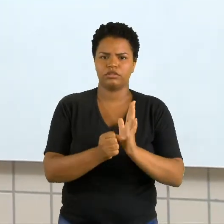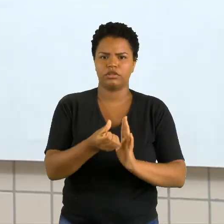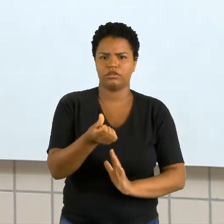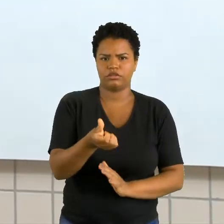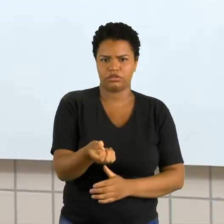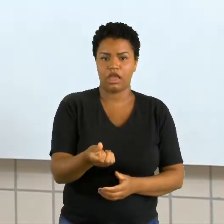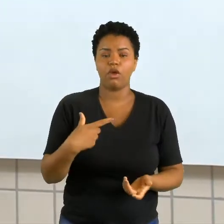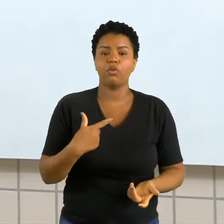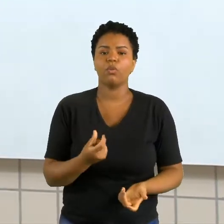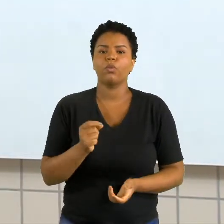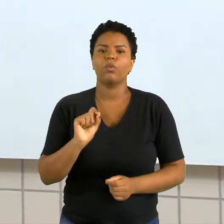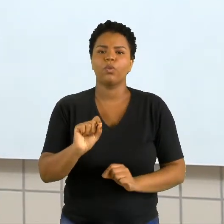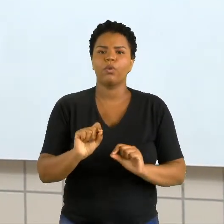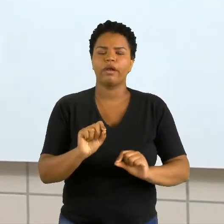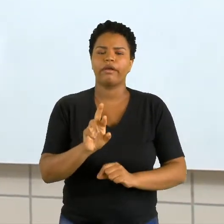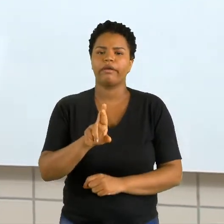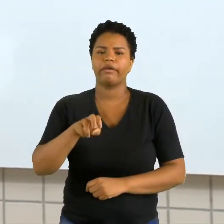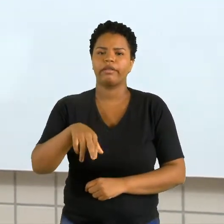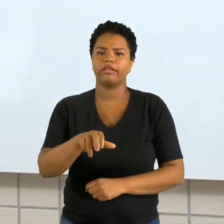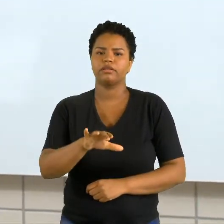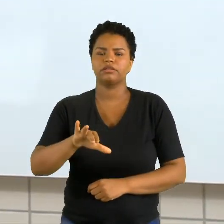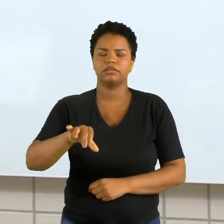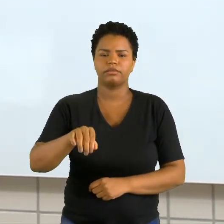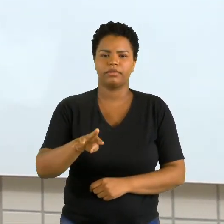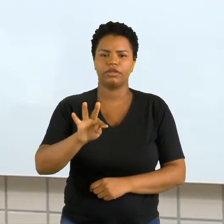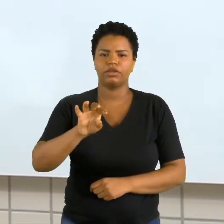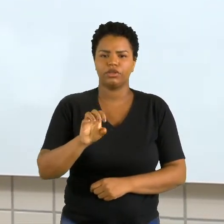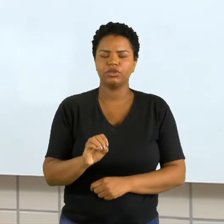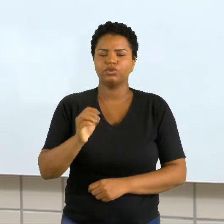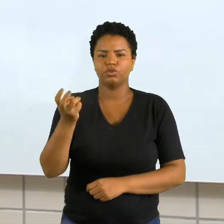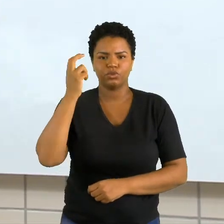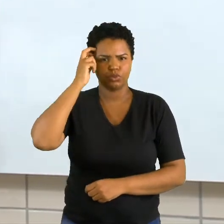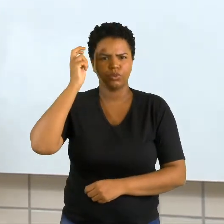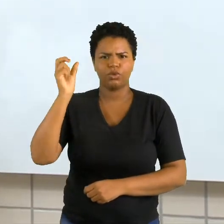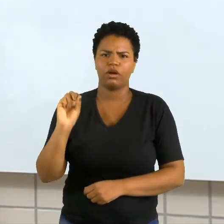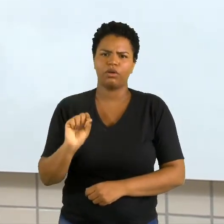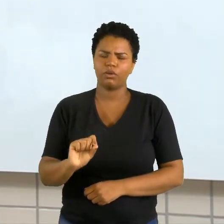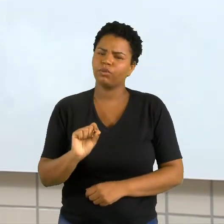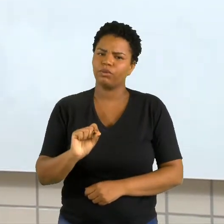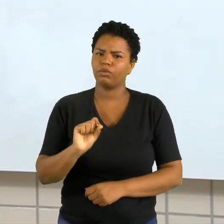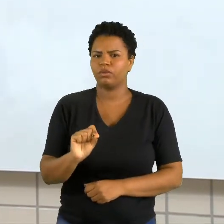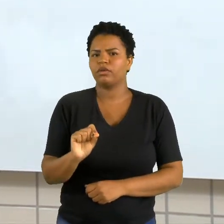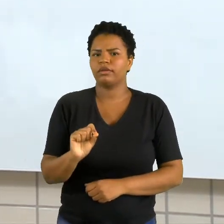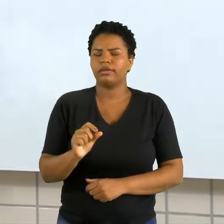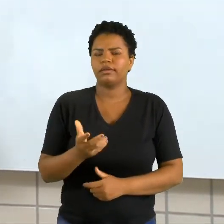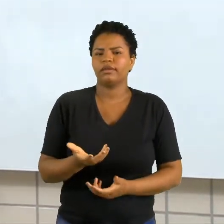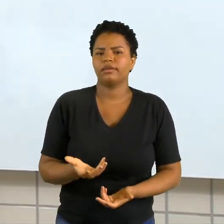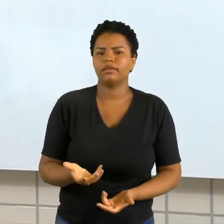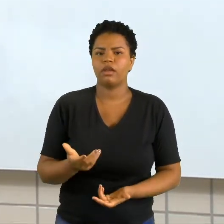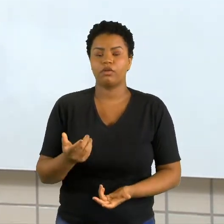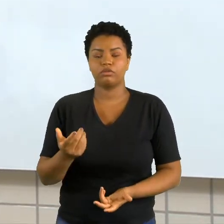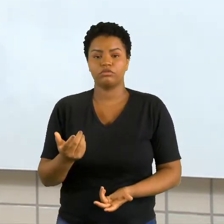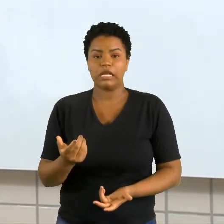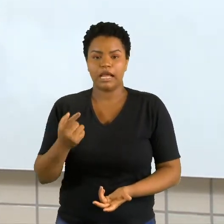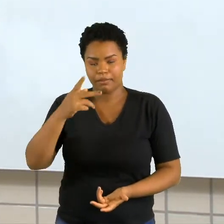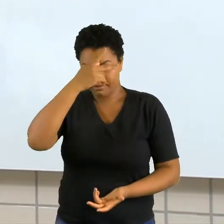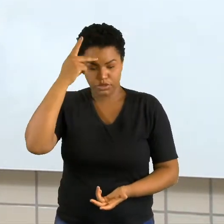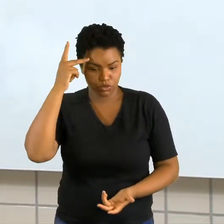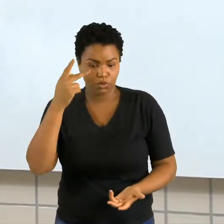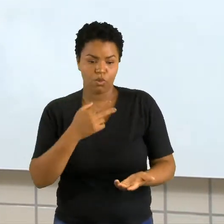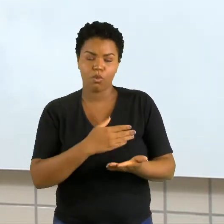ele vai trazer uma explosão de ideias para aquela sociedade moderna. Ou seja, as pessoas agora vão começar a